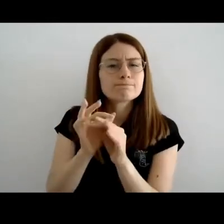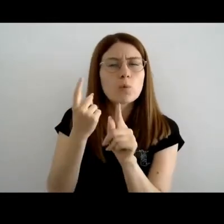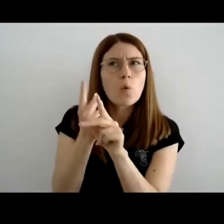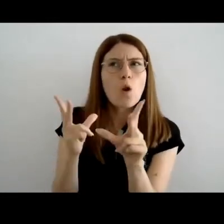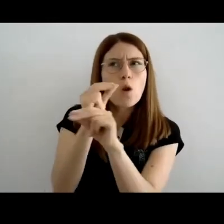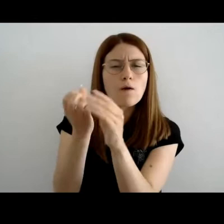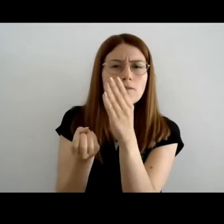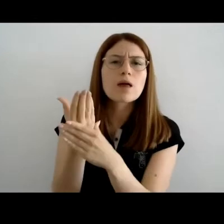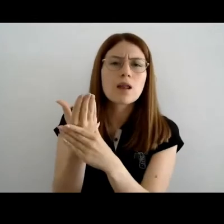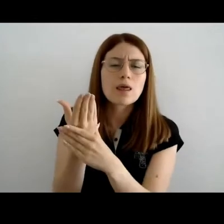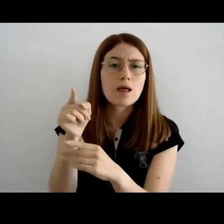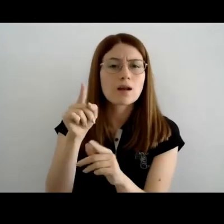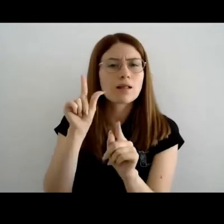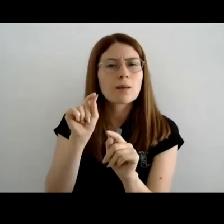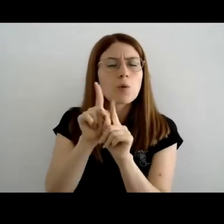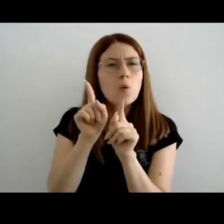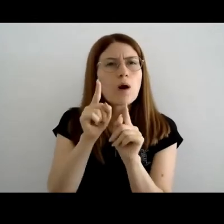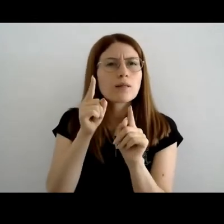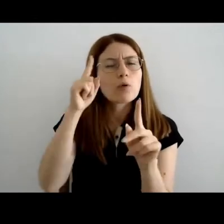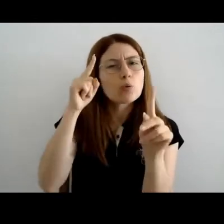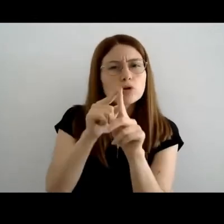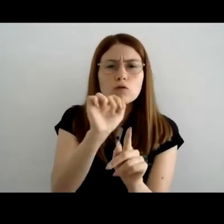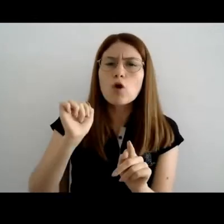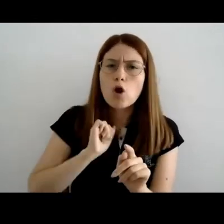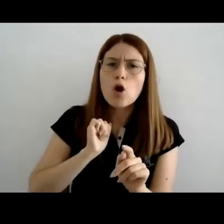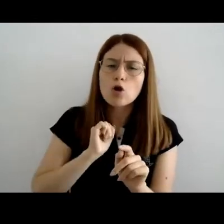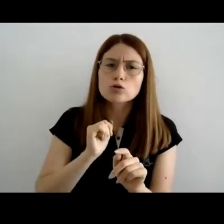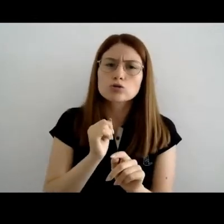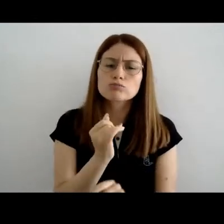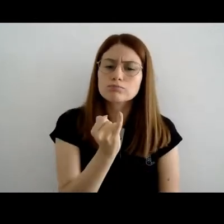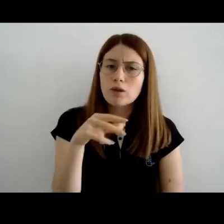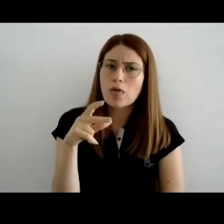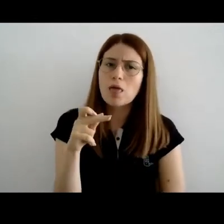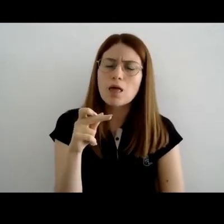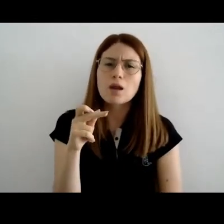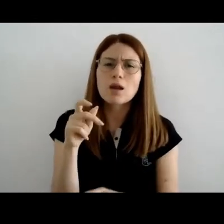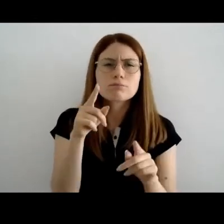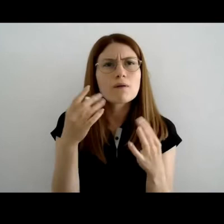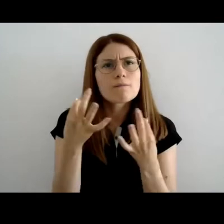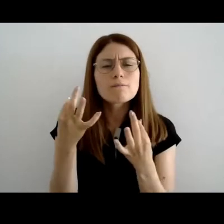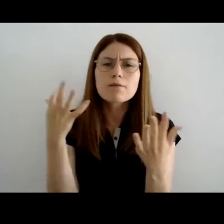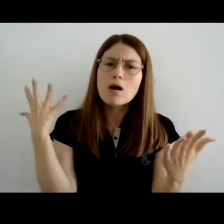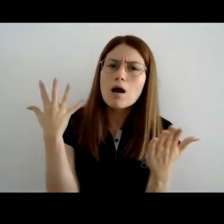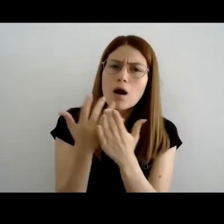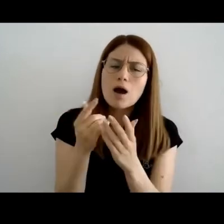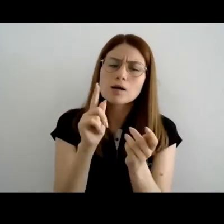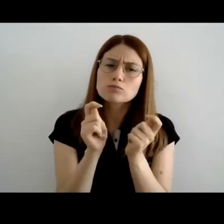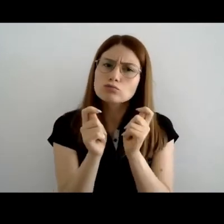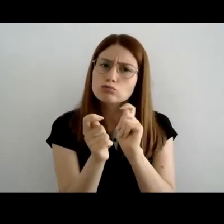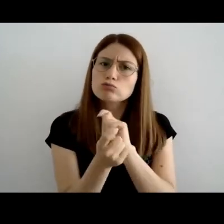um desígnio da missão do Instituto Nacional de Administração que tem vindo a ser de alguma forma